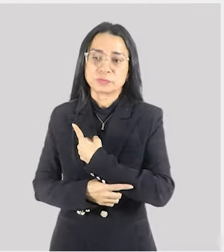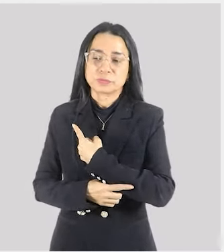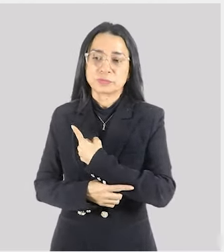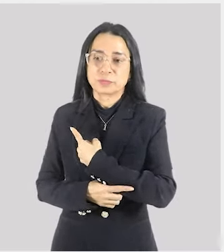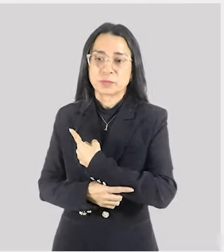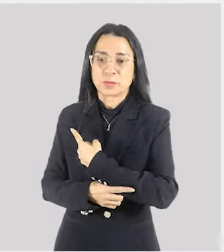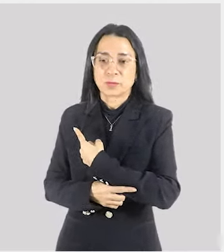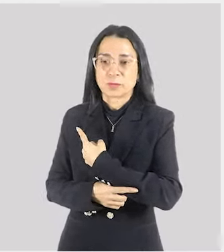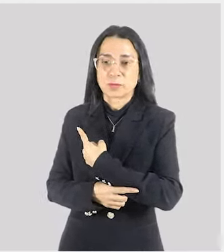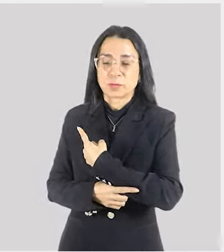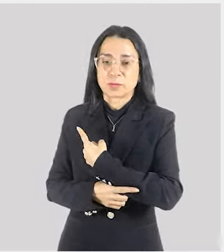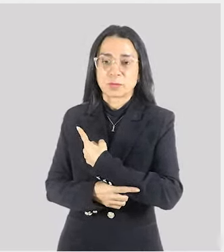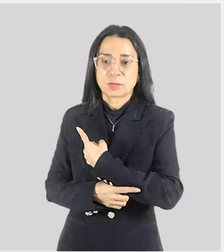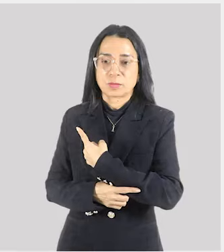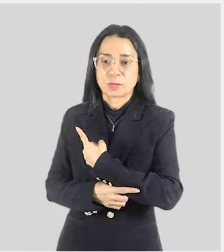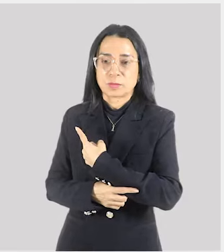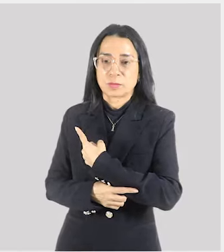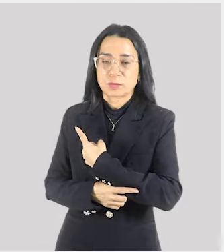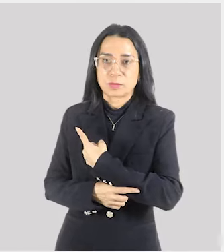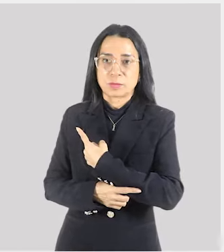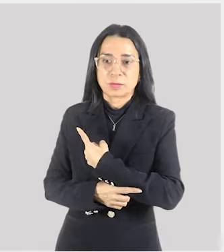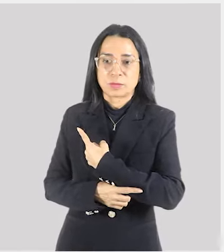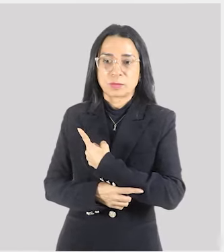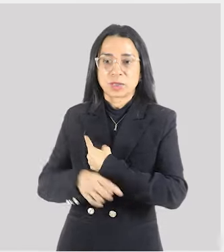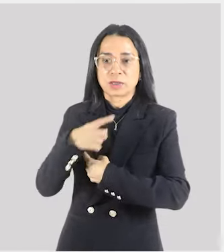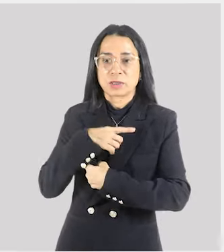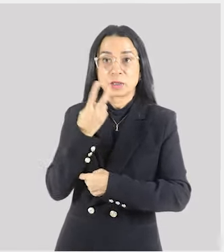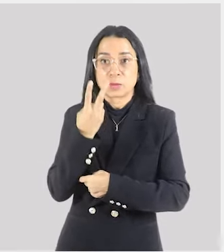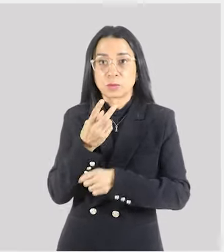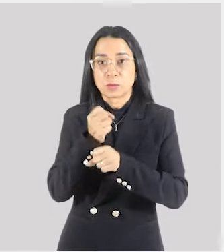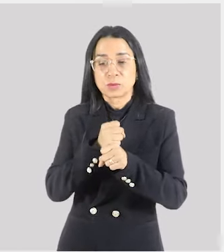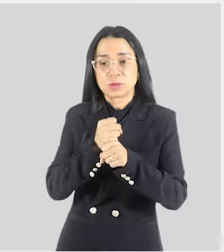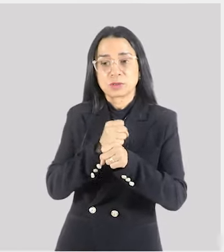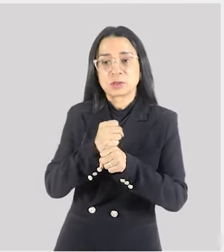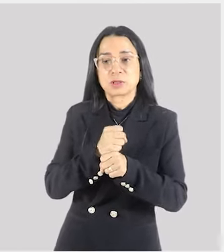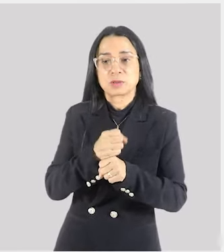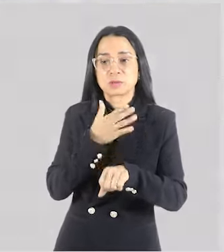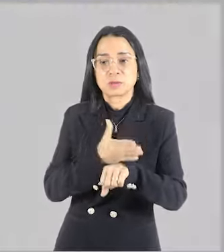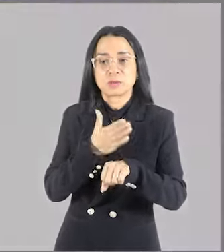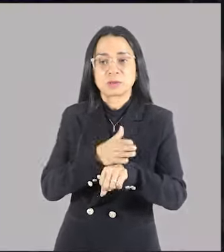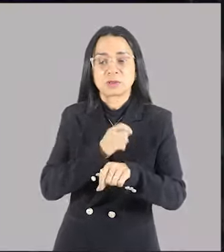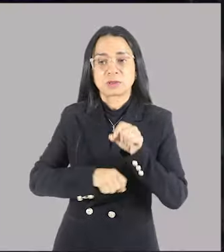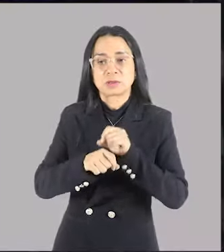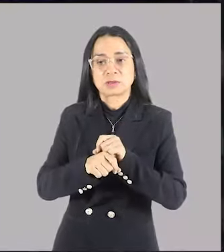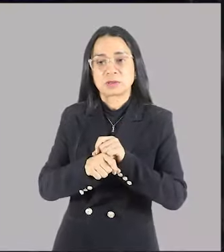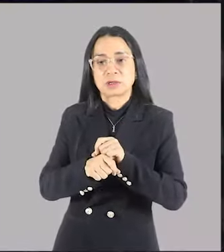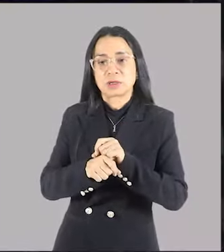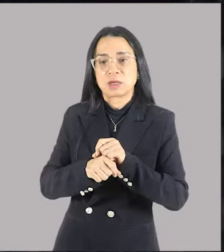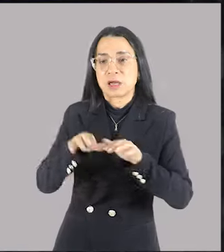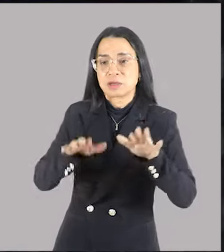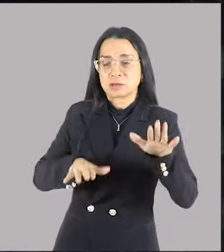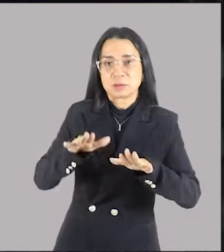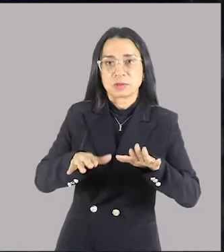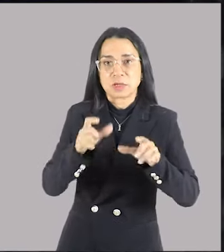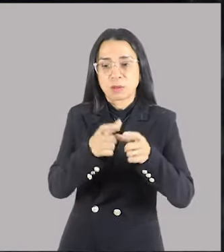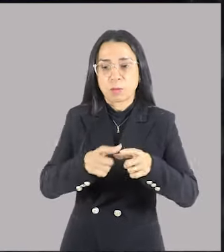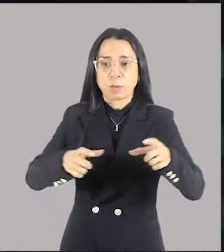vitaliciedade se dará em 2 anos de exercício Ou seja é uma além da estabilidade ser majorada ser uma